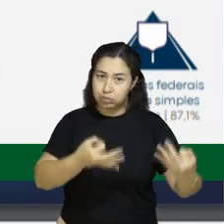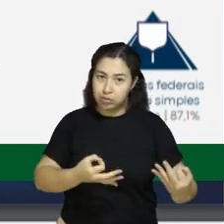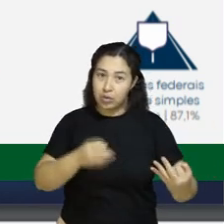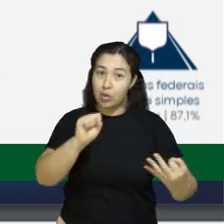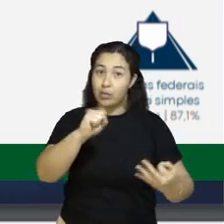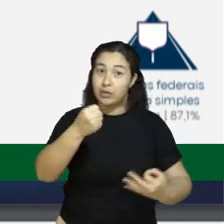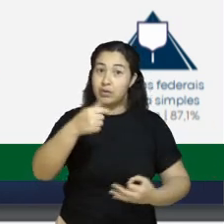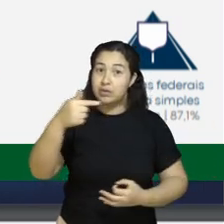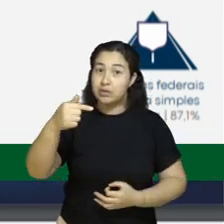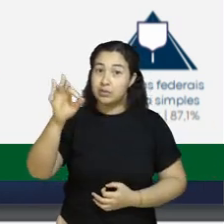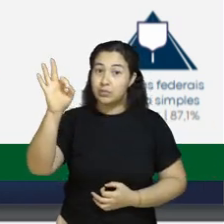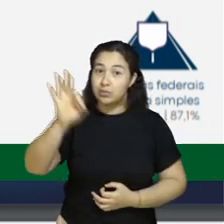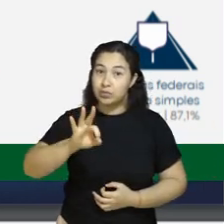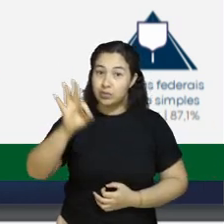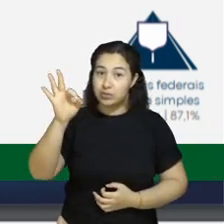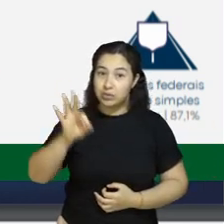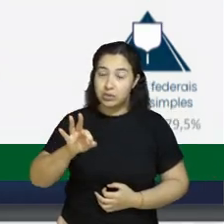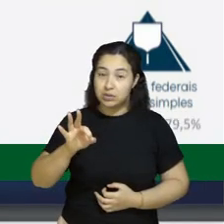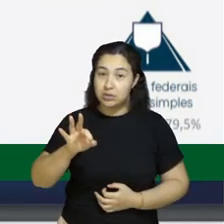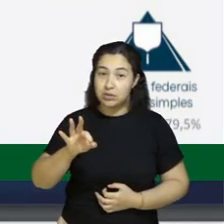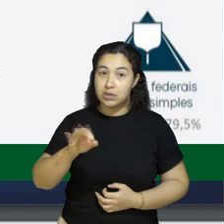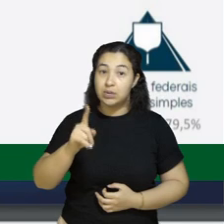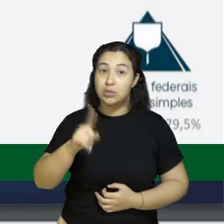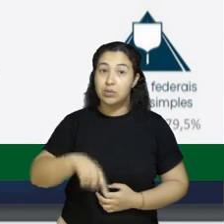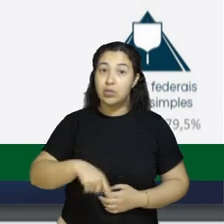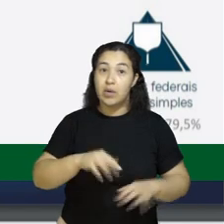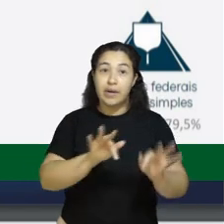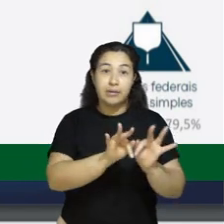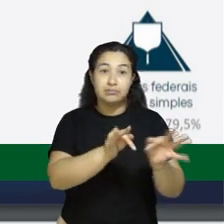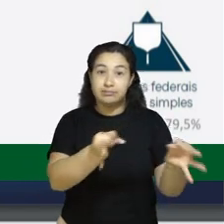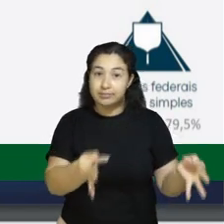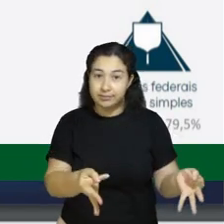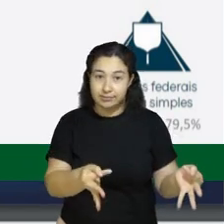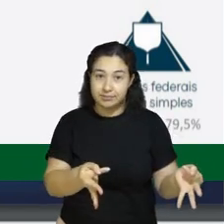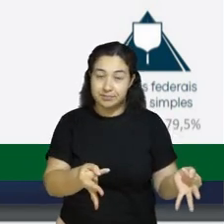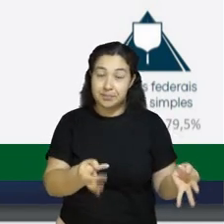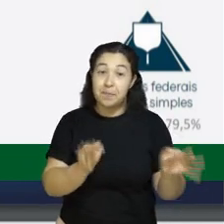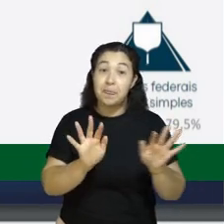87% dessas rodovias são em pista simples.